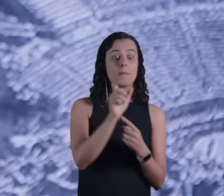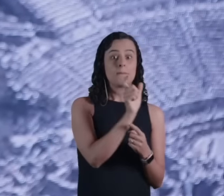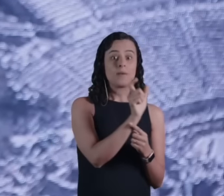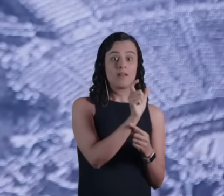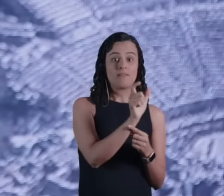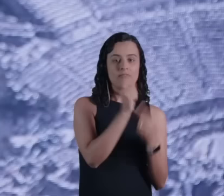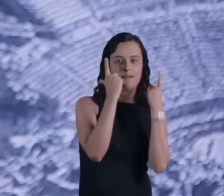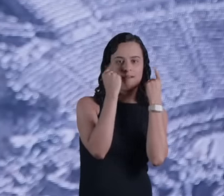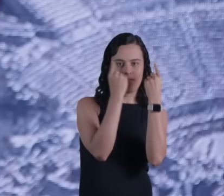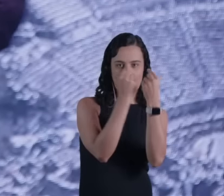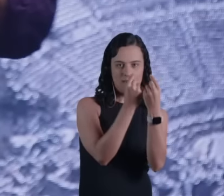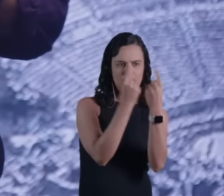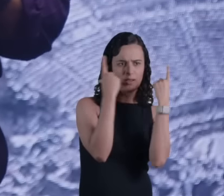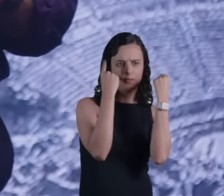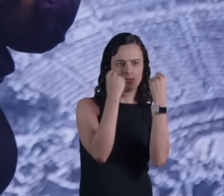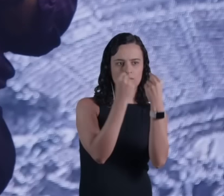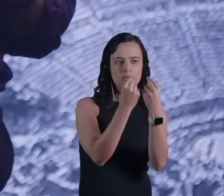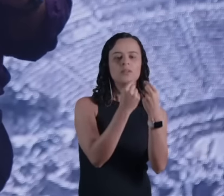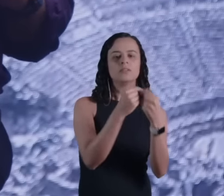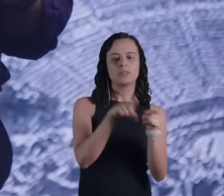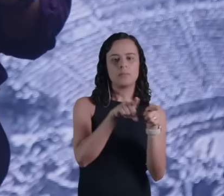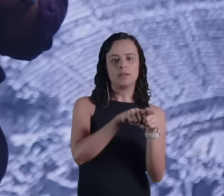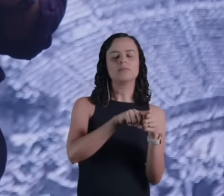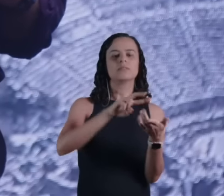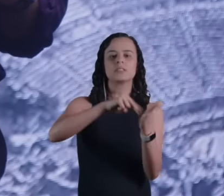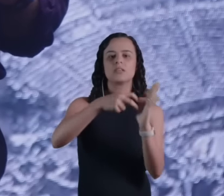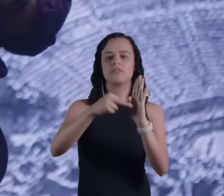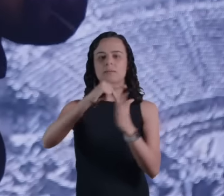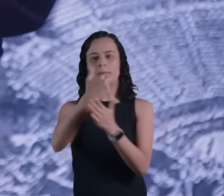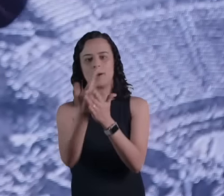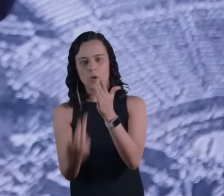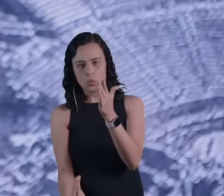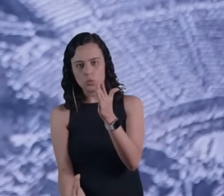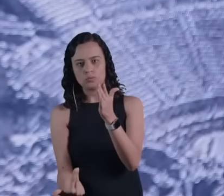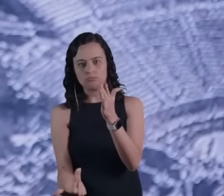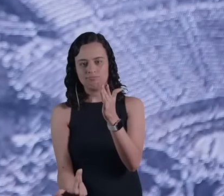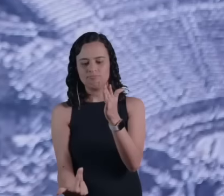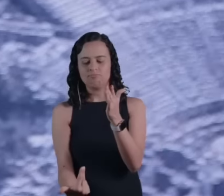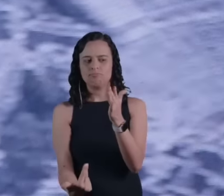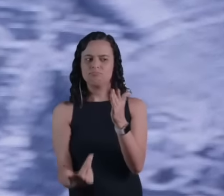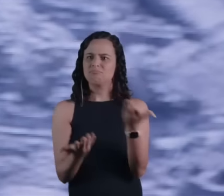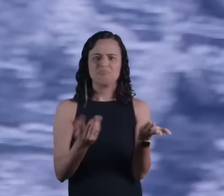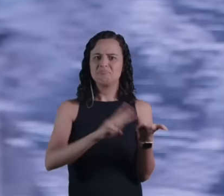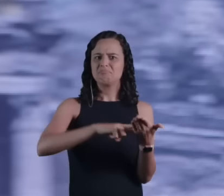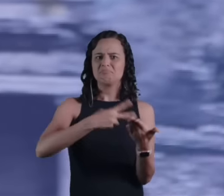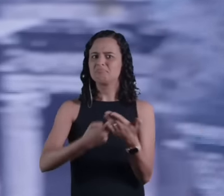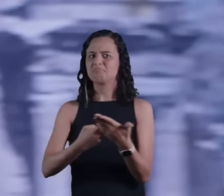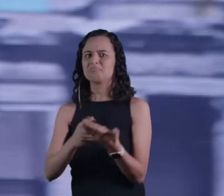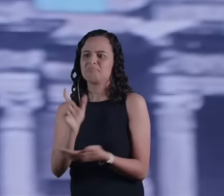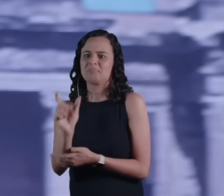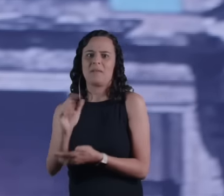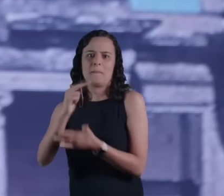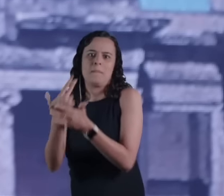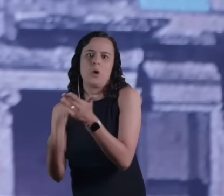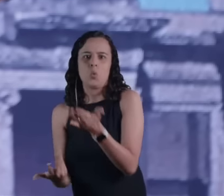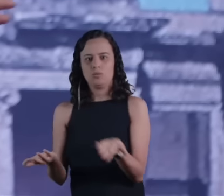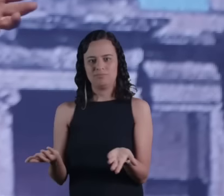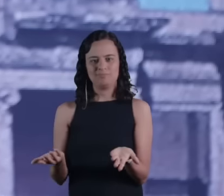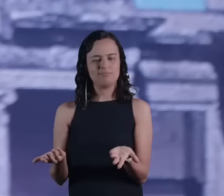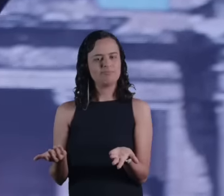significa mergulhar, mergulho. Ah, mas por que não traduziram por mergulho? É porque os